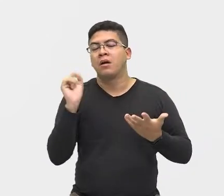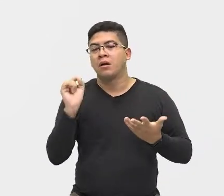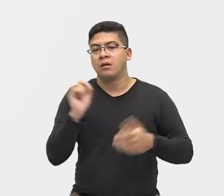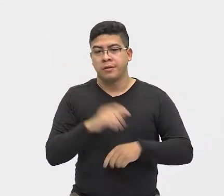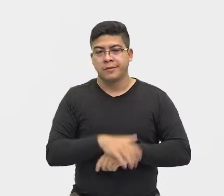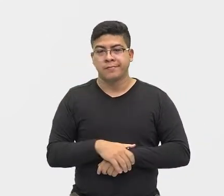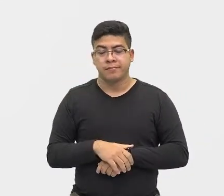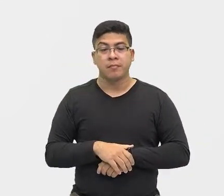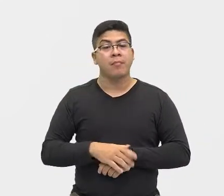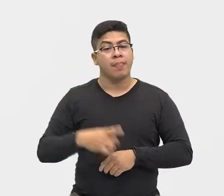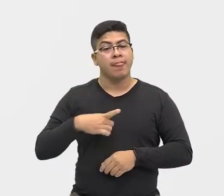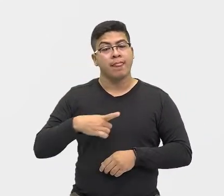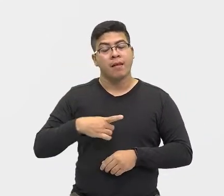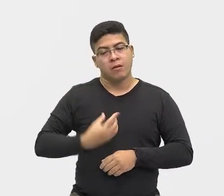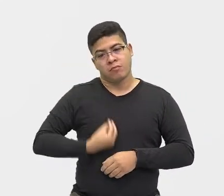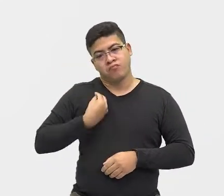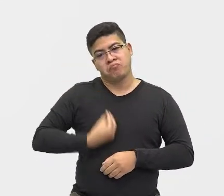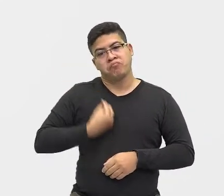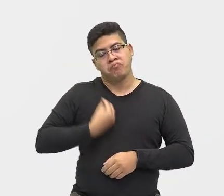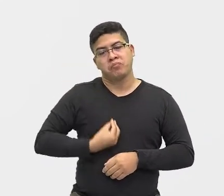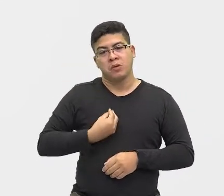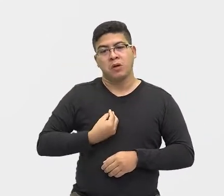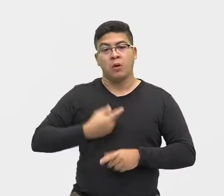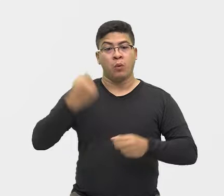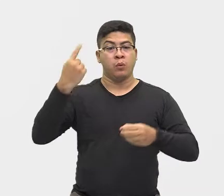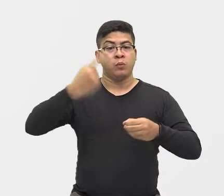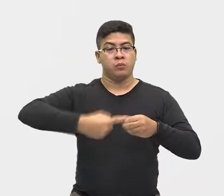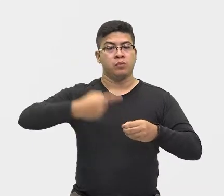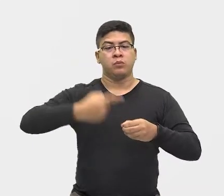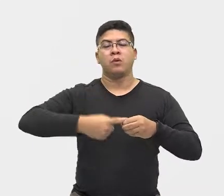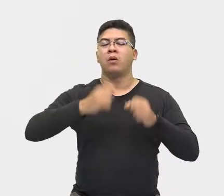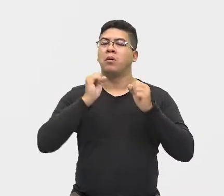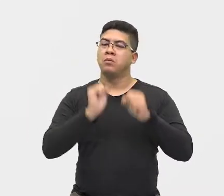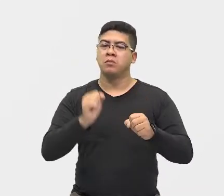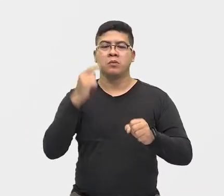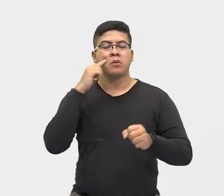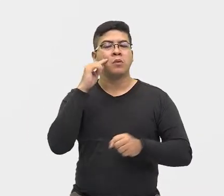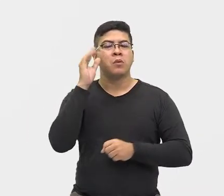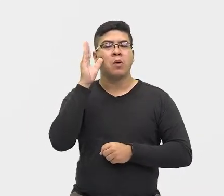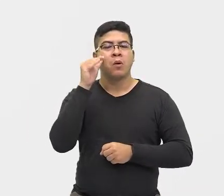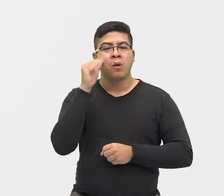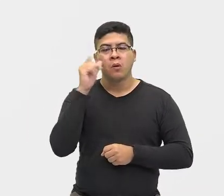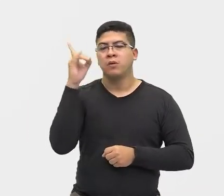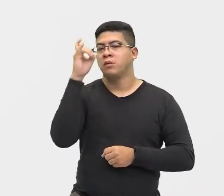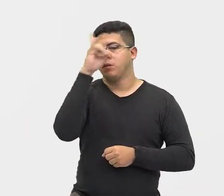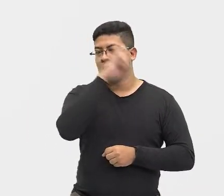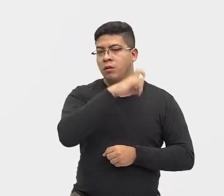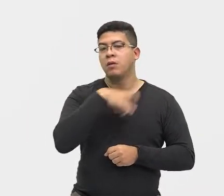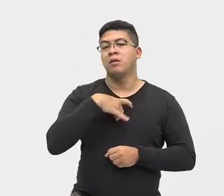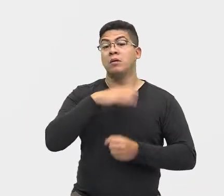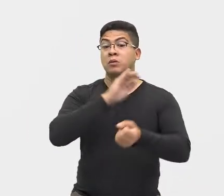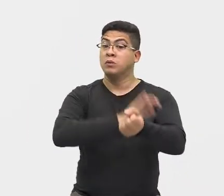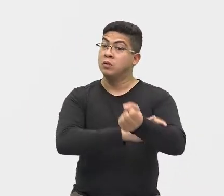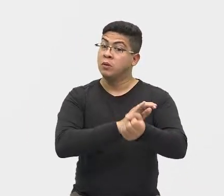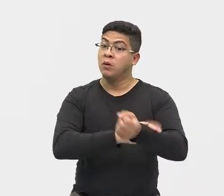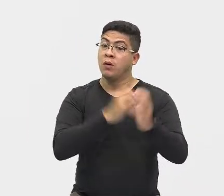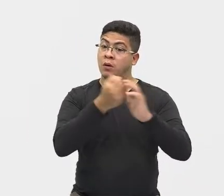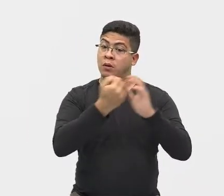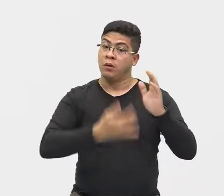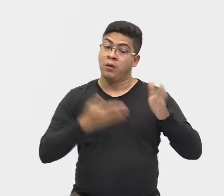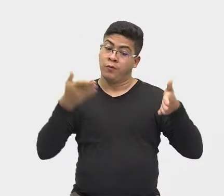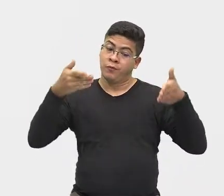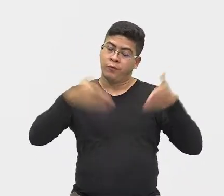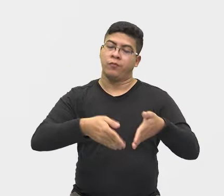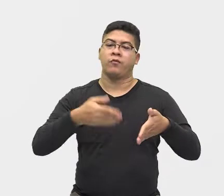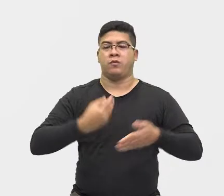pôde observar as dificuldades e os vícios característicos da vida rural. Suas observações dão origem a